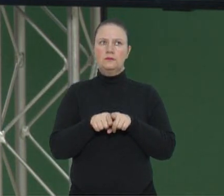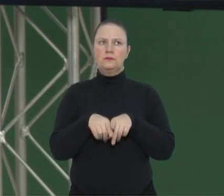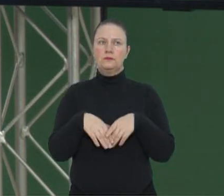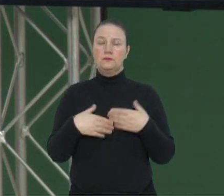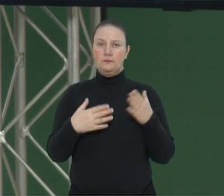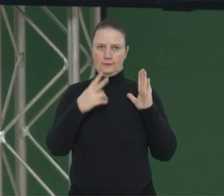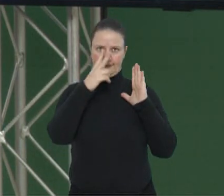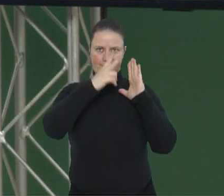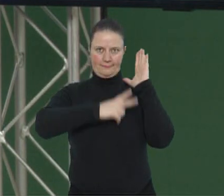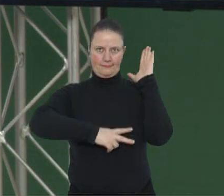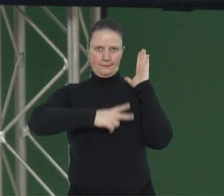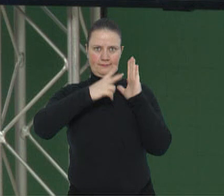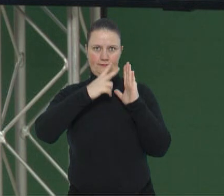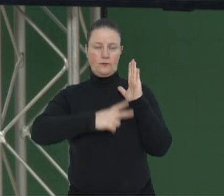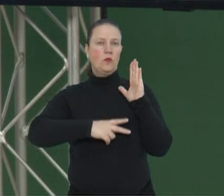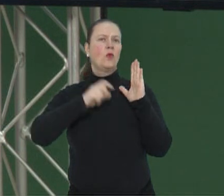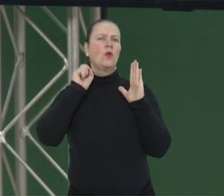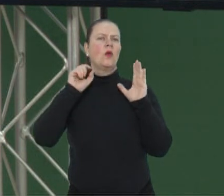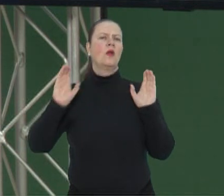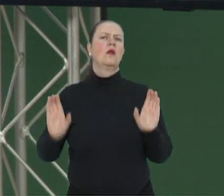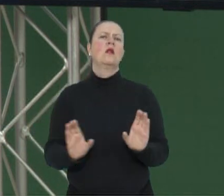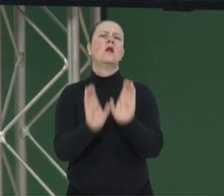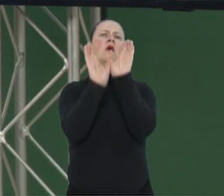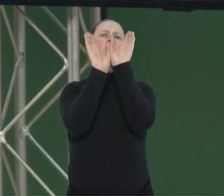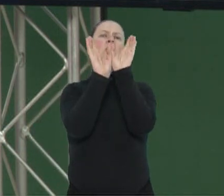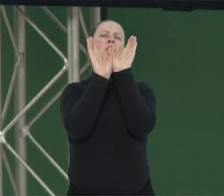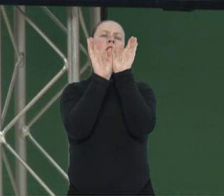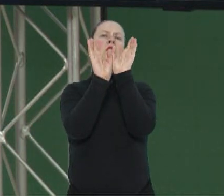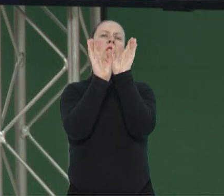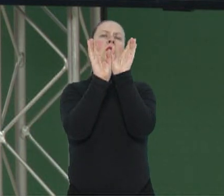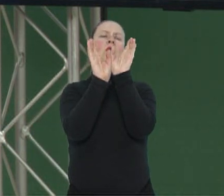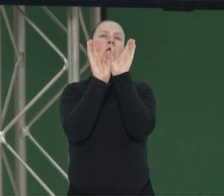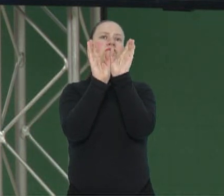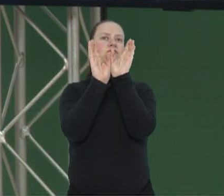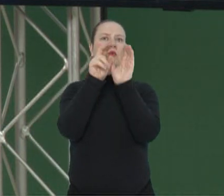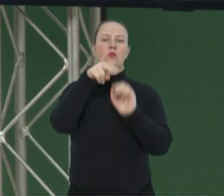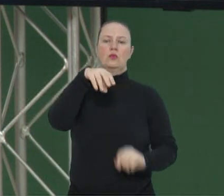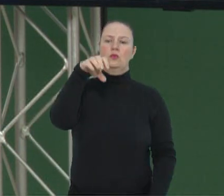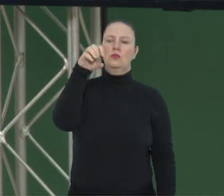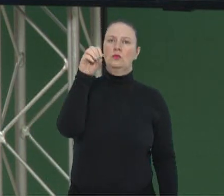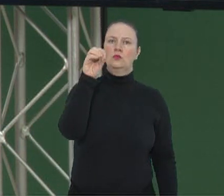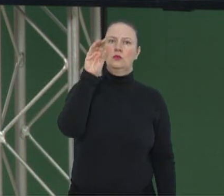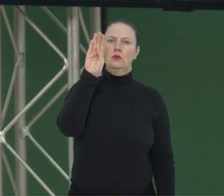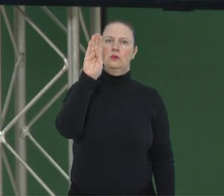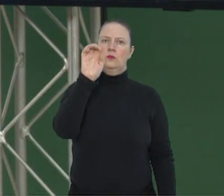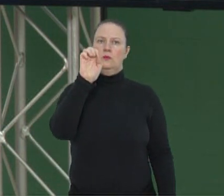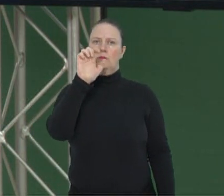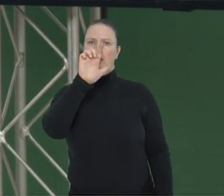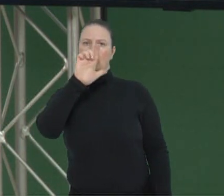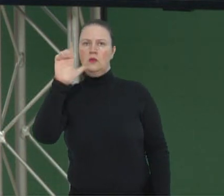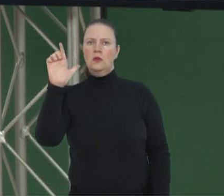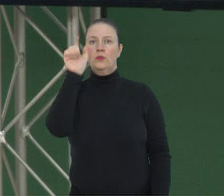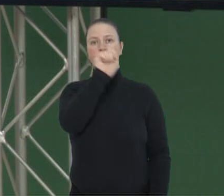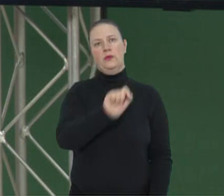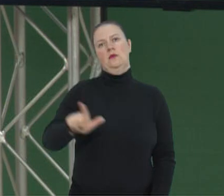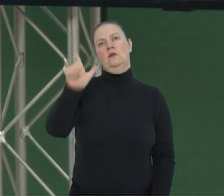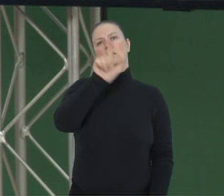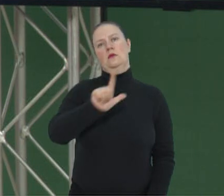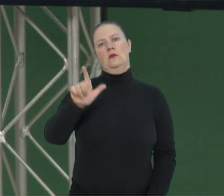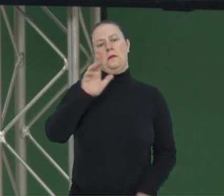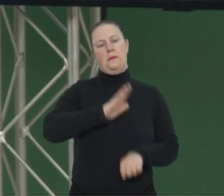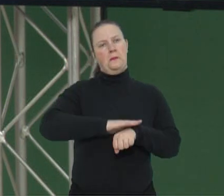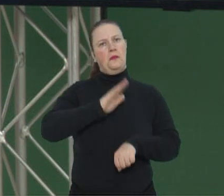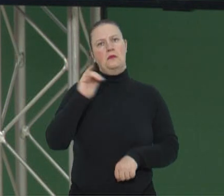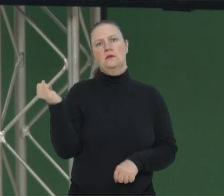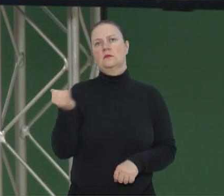1982, ganhou aí o Prêmio Nobel de Literatura, que é um dos prêmios aqui mais renomados, mais